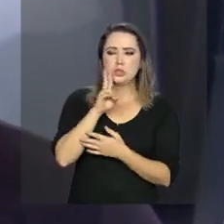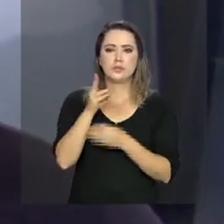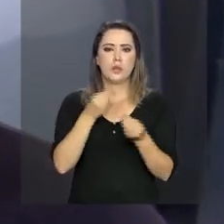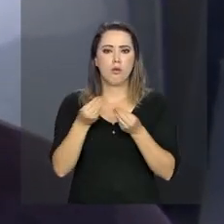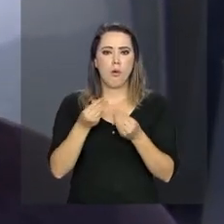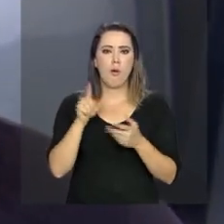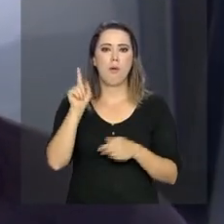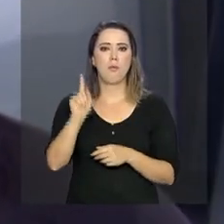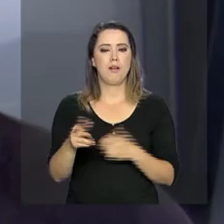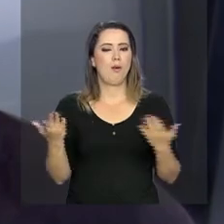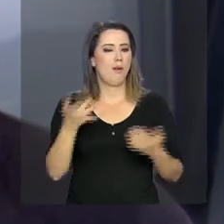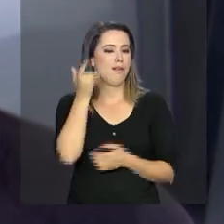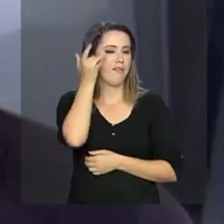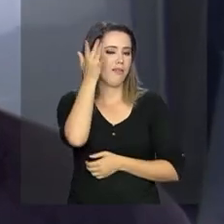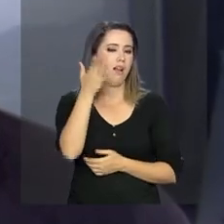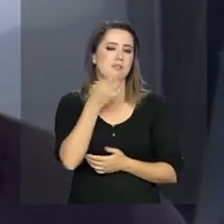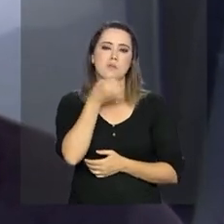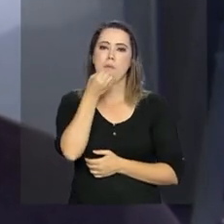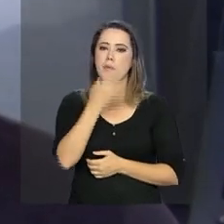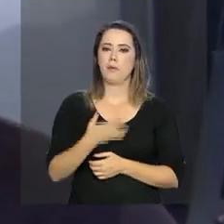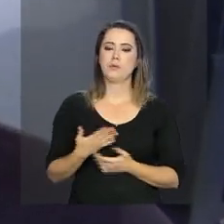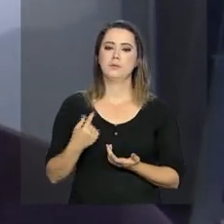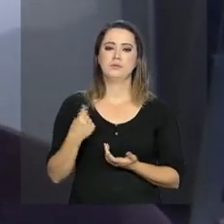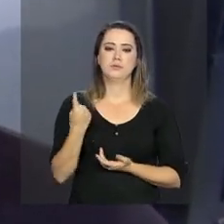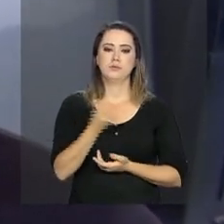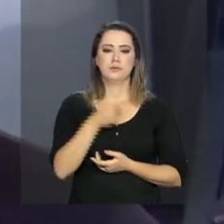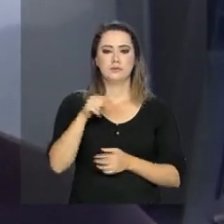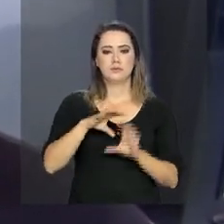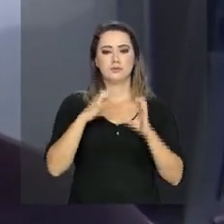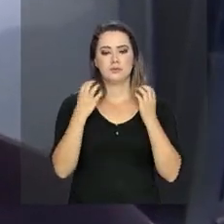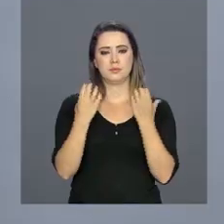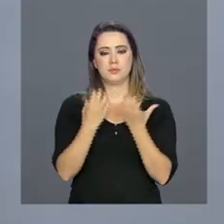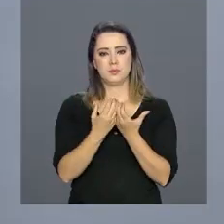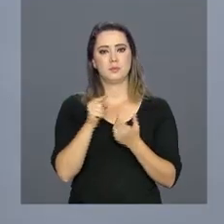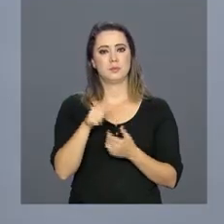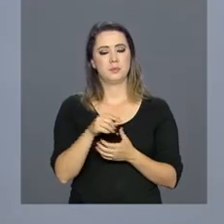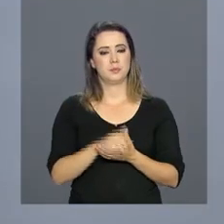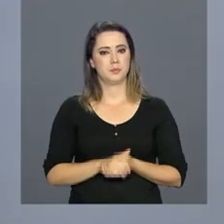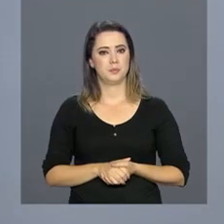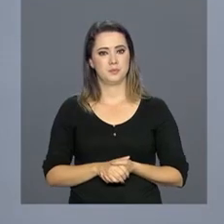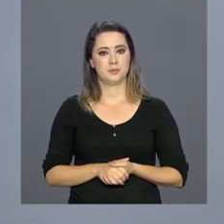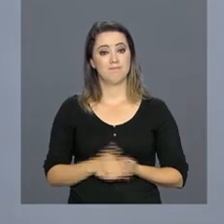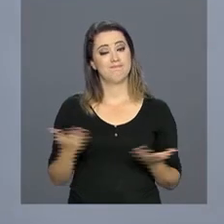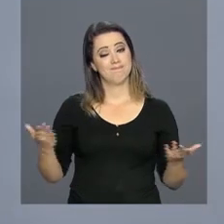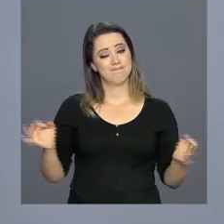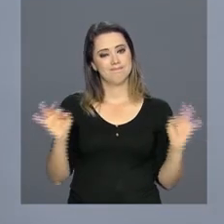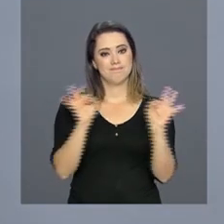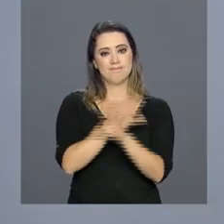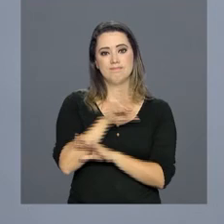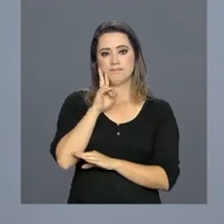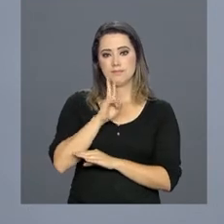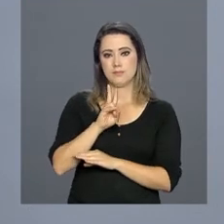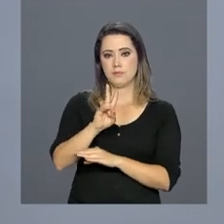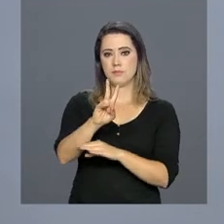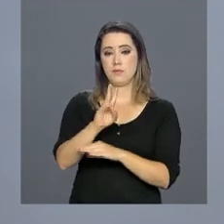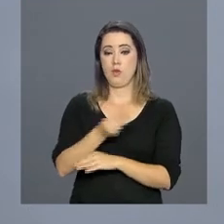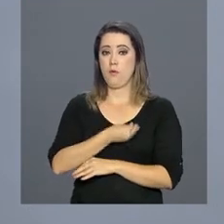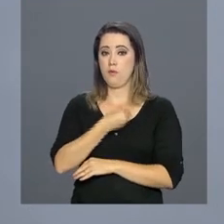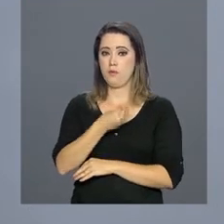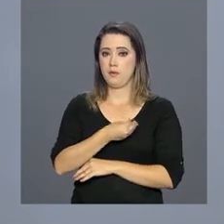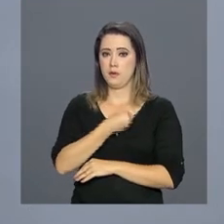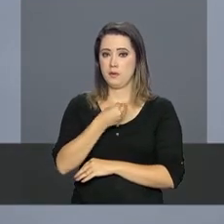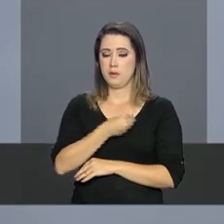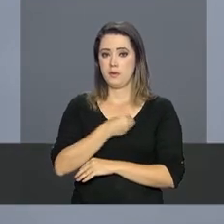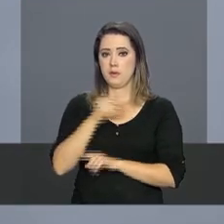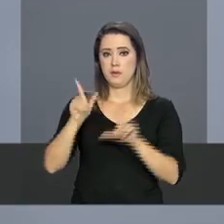então por isso vai ficar muito bom pra gente aqui na nossa escola nesta edição termina aqui você fica agora com